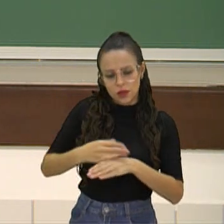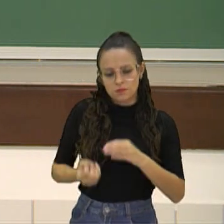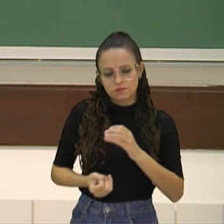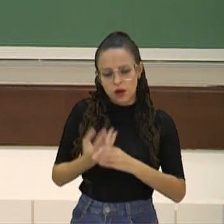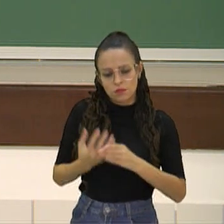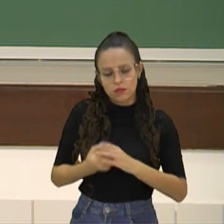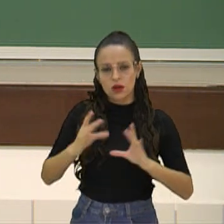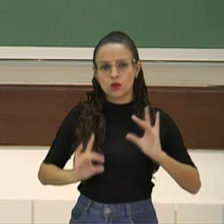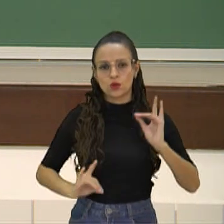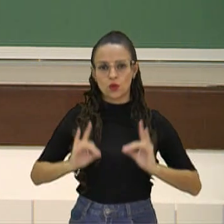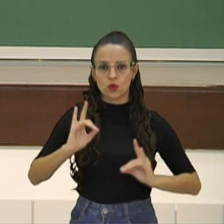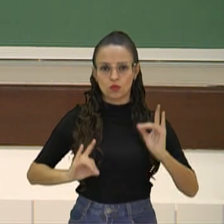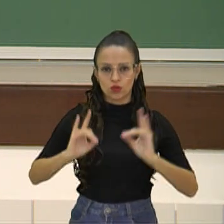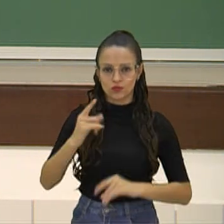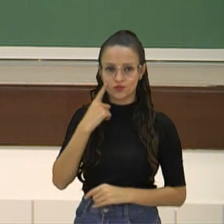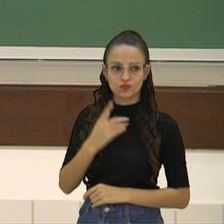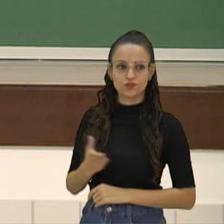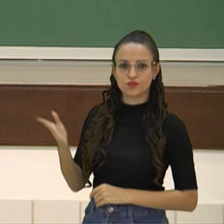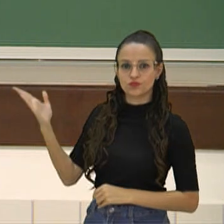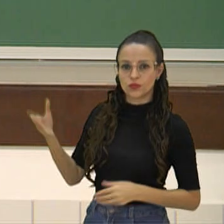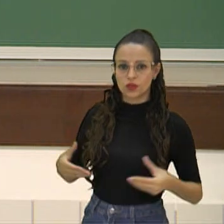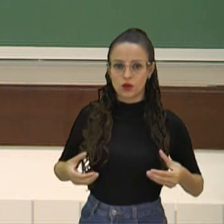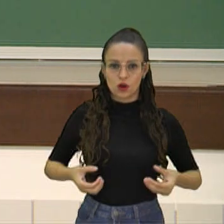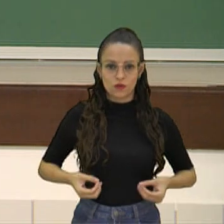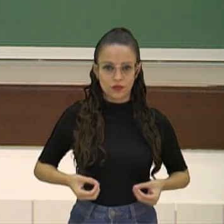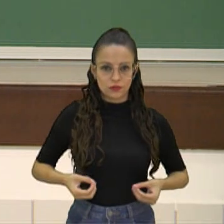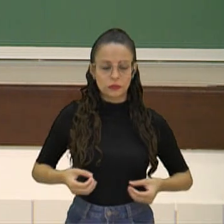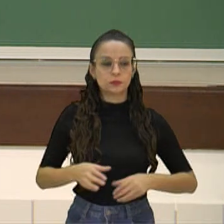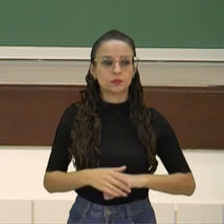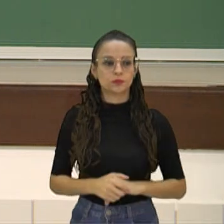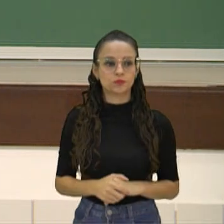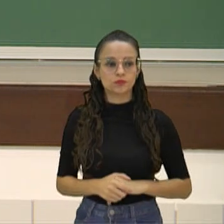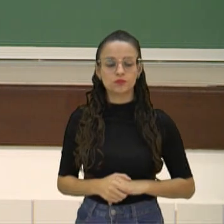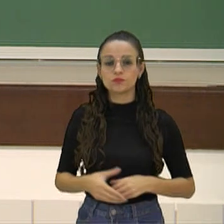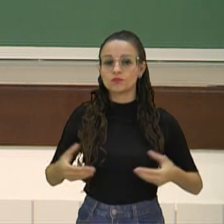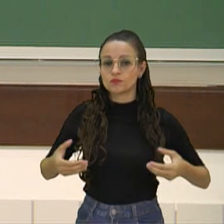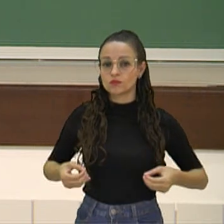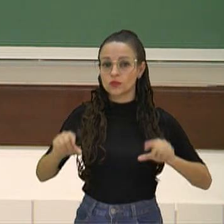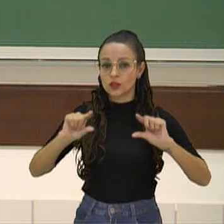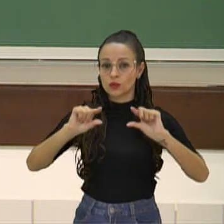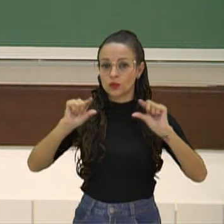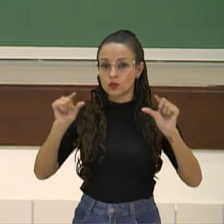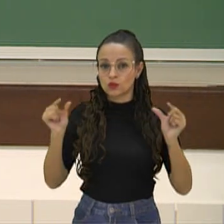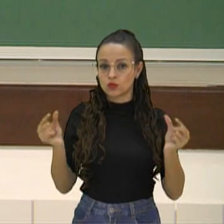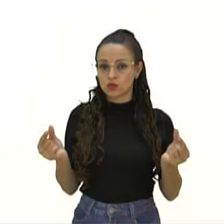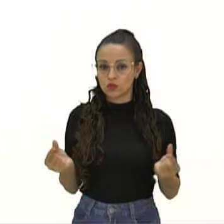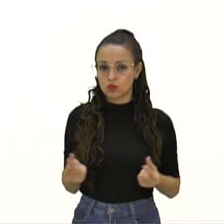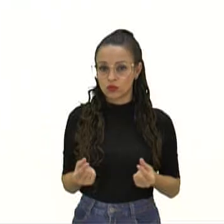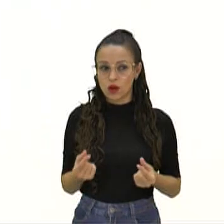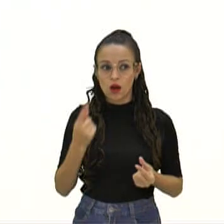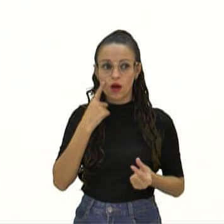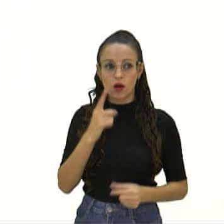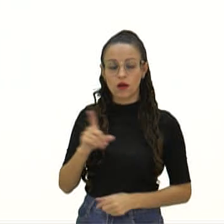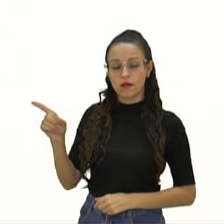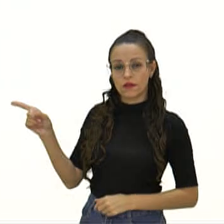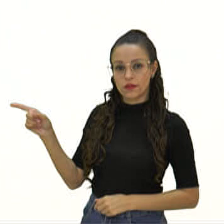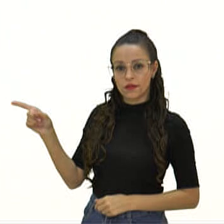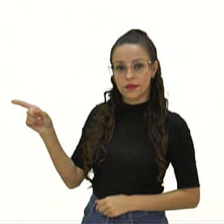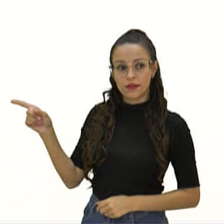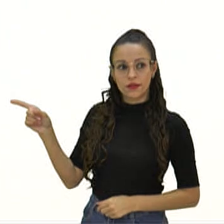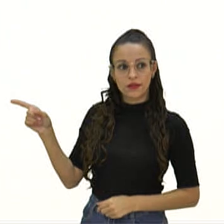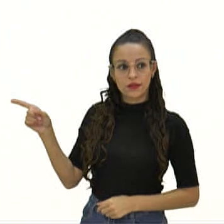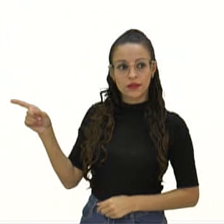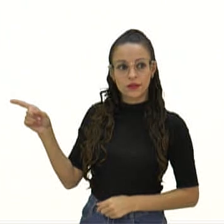Tá? Aqui o destaque para os ovários e tudo mais. Tubas uterinas. Vejam que vem logo depois. Vou voltar aqui um pouquinho,